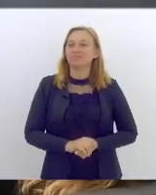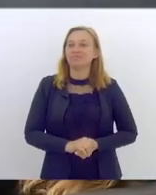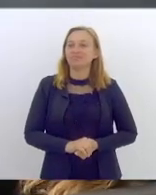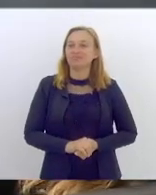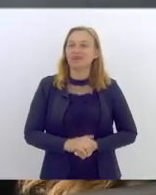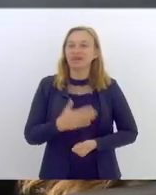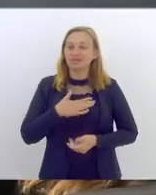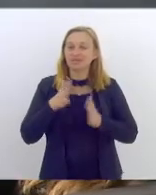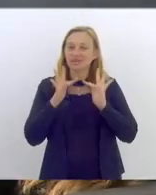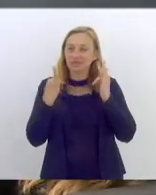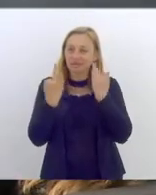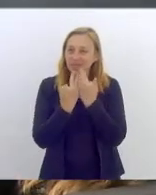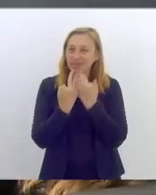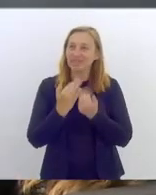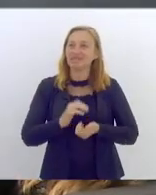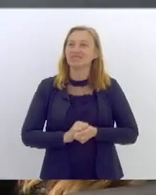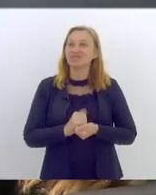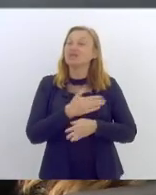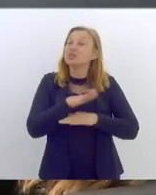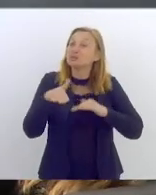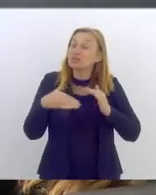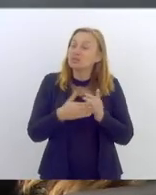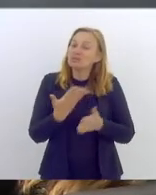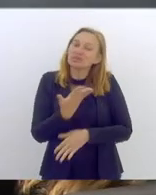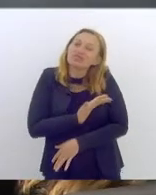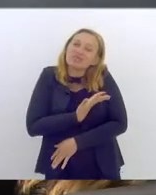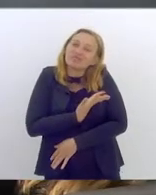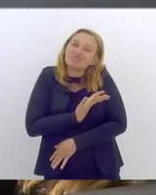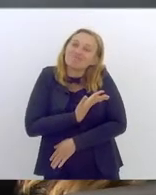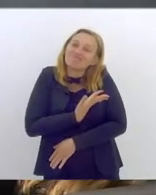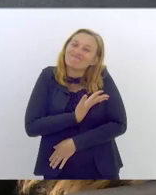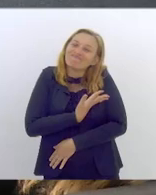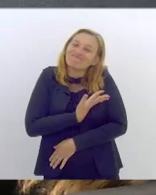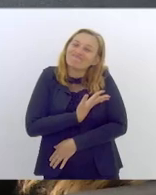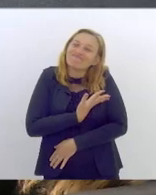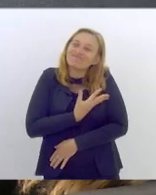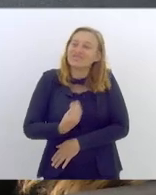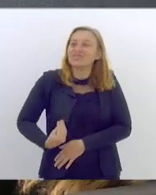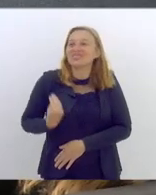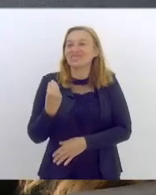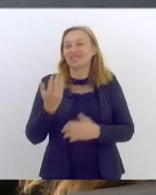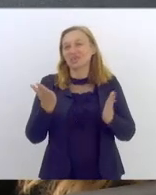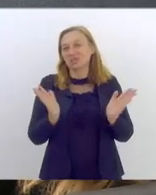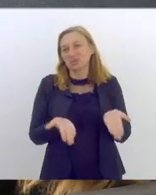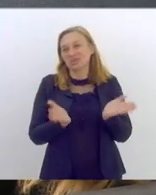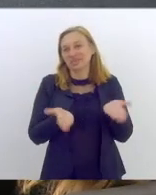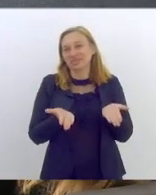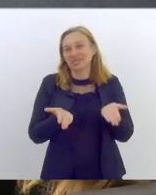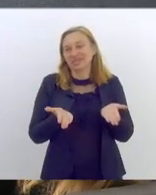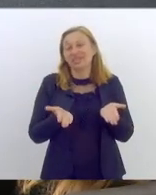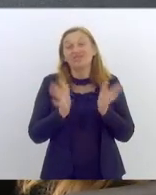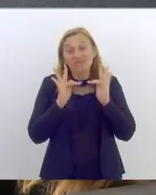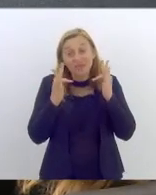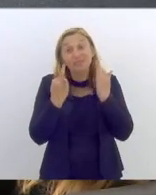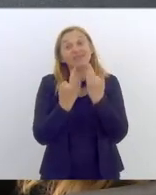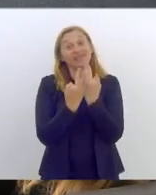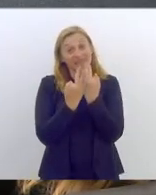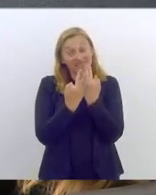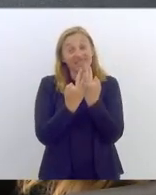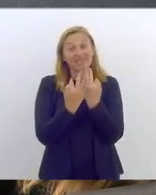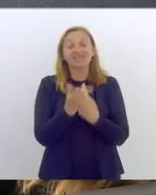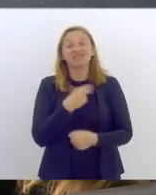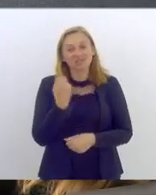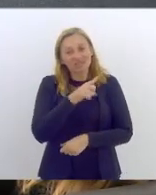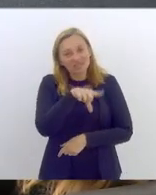como minha família todos os meus amigos que estão aqui hoje que são a família que